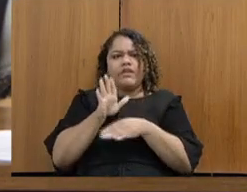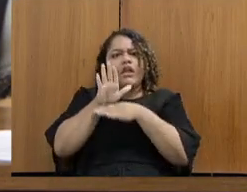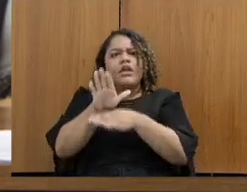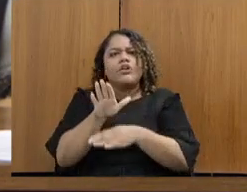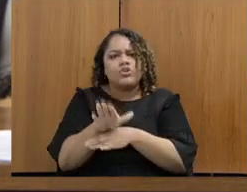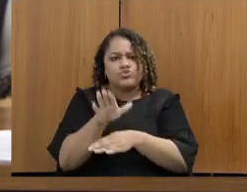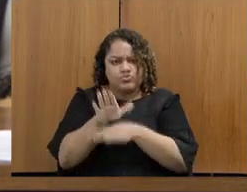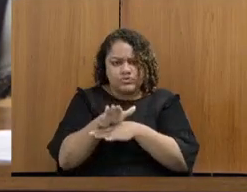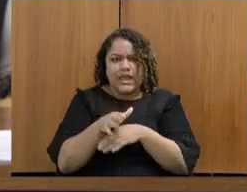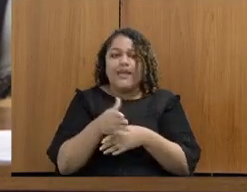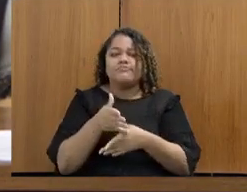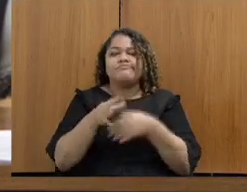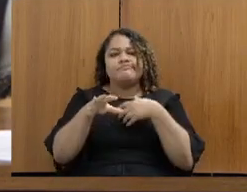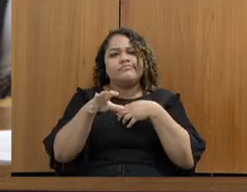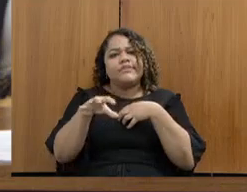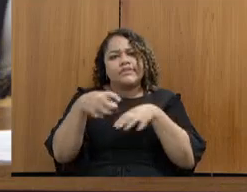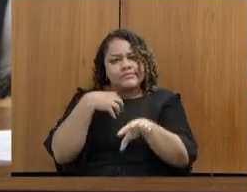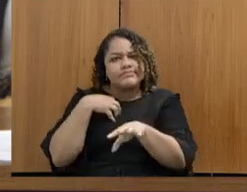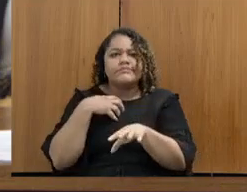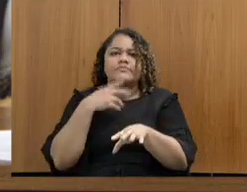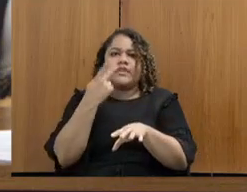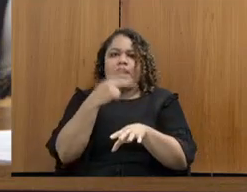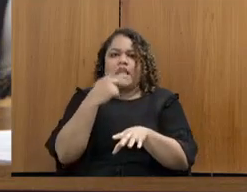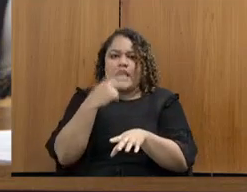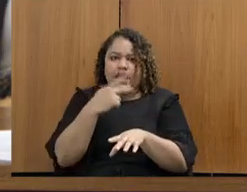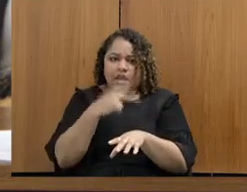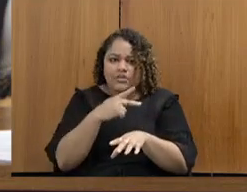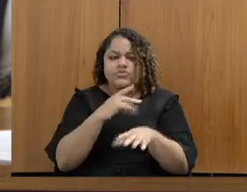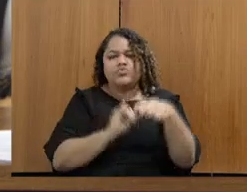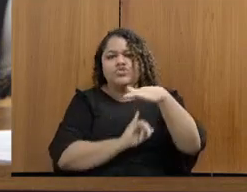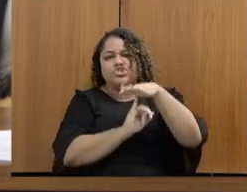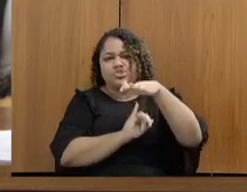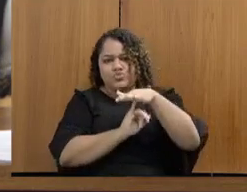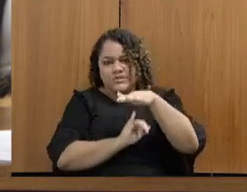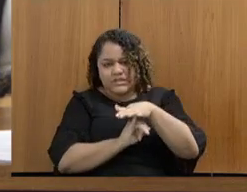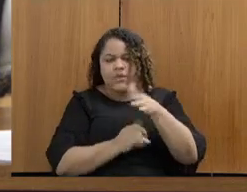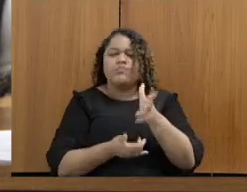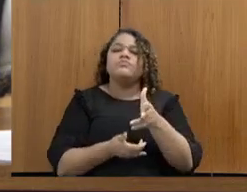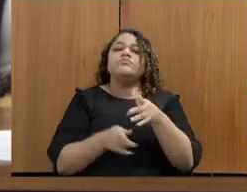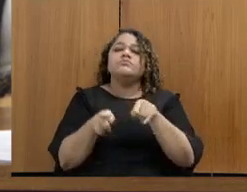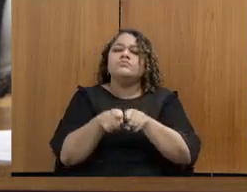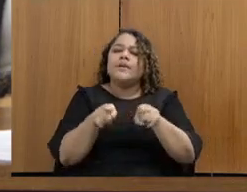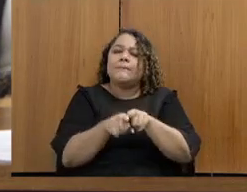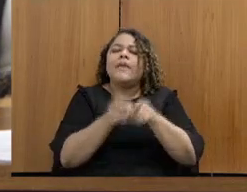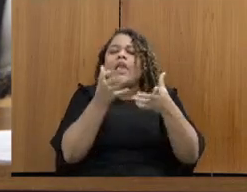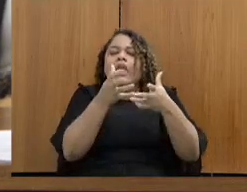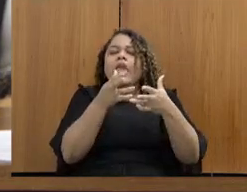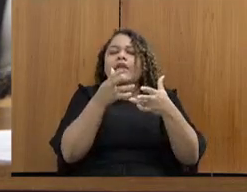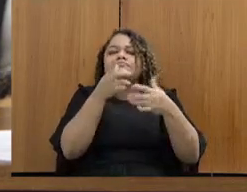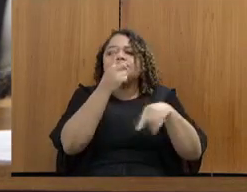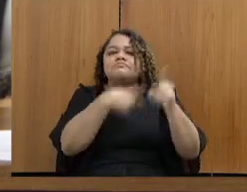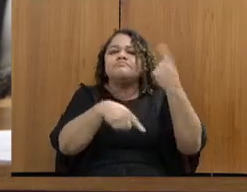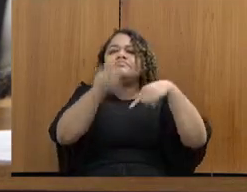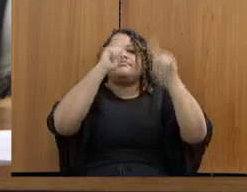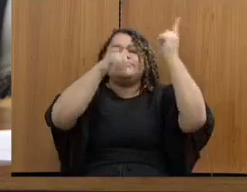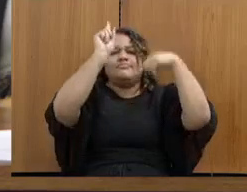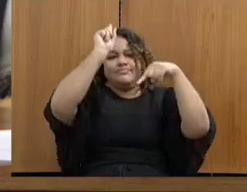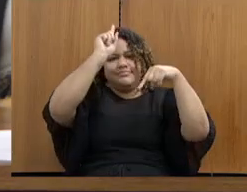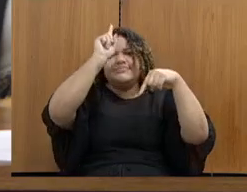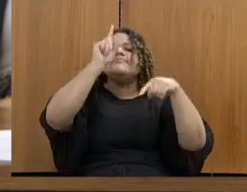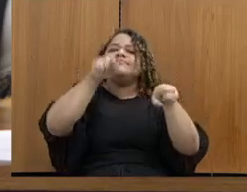solidário né a causa da instituição desejamos muito sucesso muito muitos feitos aí nessa